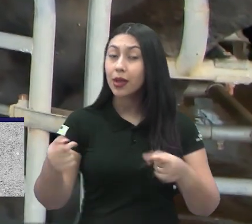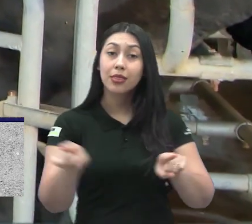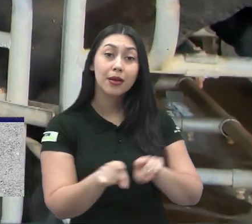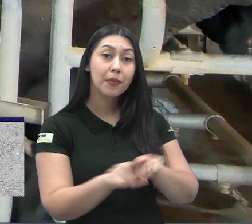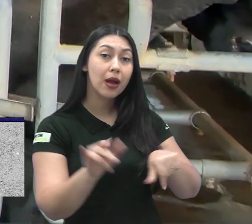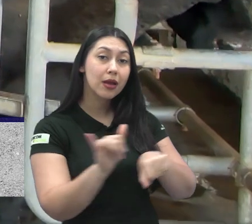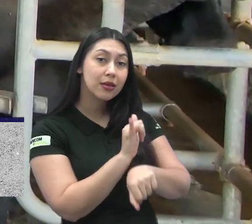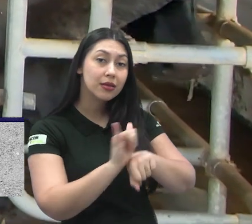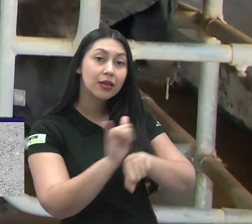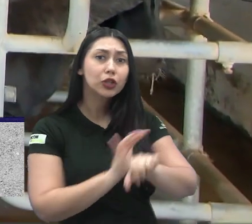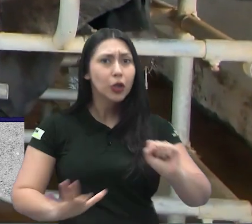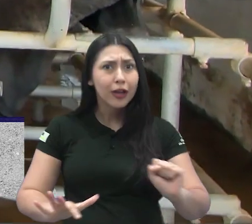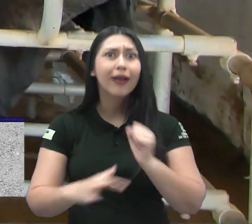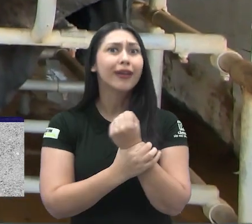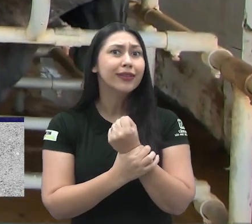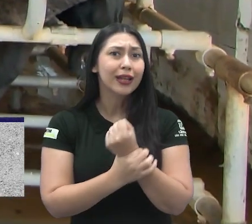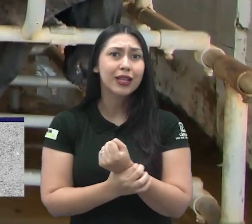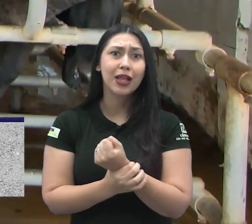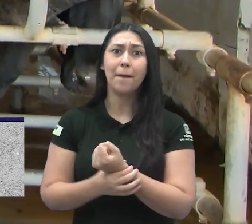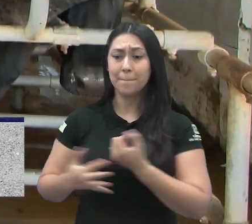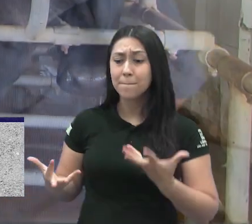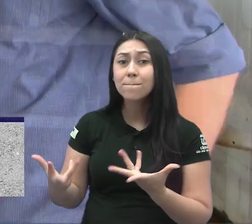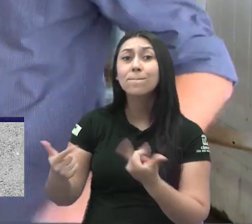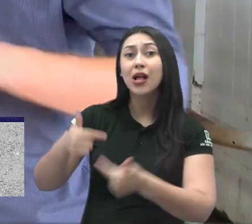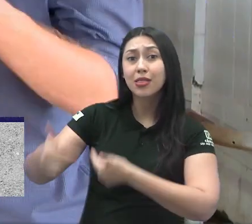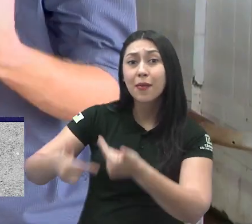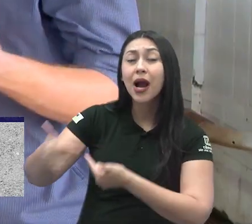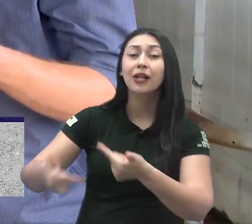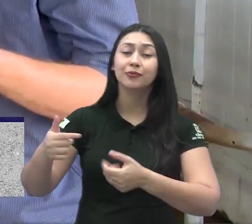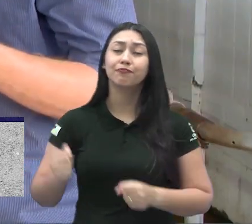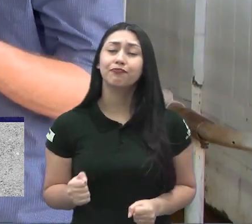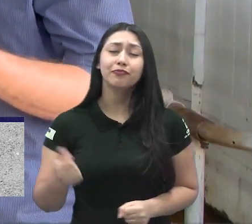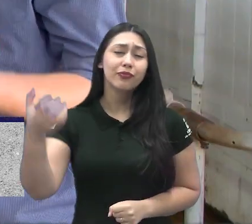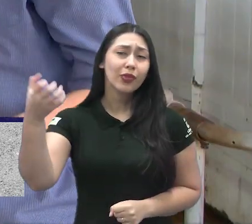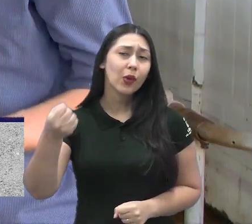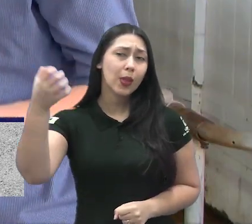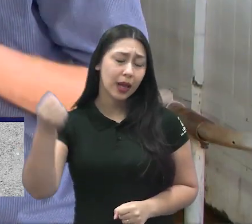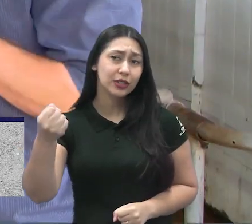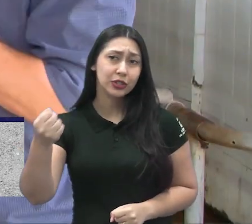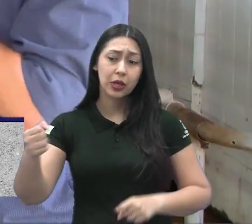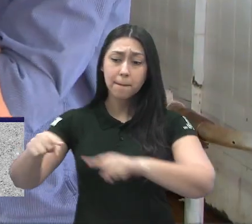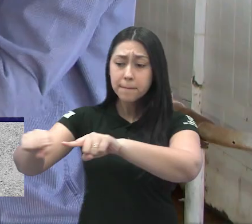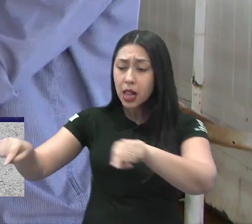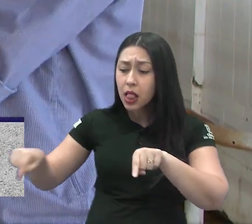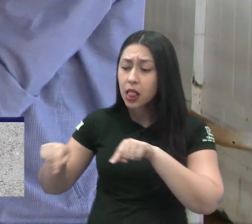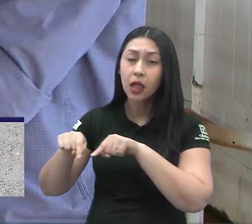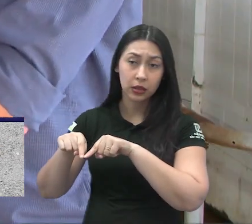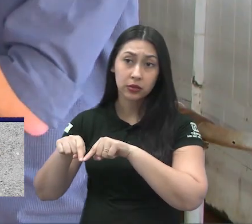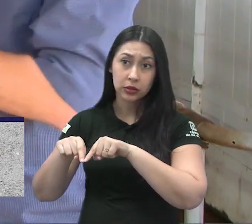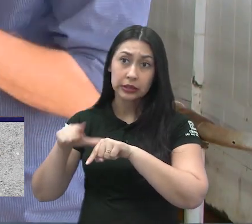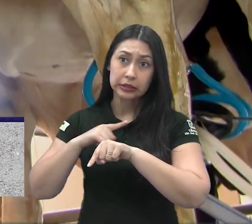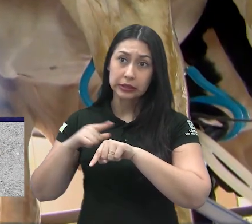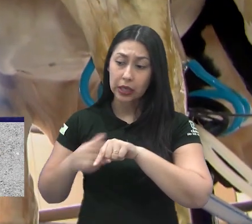que garantem mais eficiência e qualidade na produção. Todo leite ele é basicamente sistema fechado, então a gente coleta